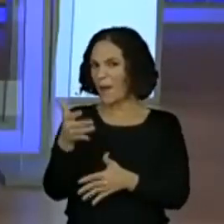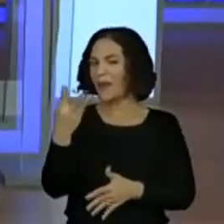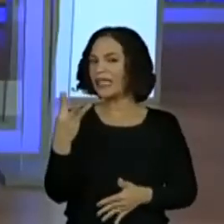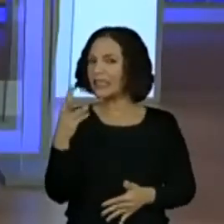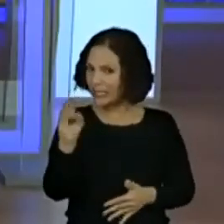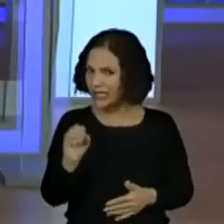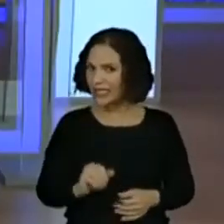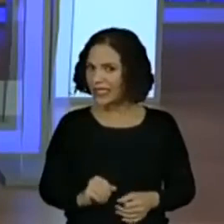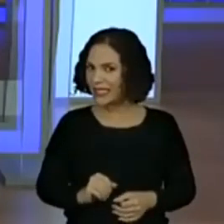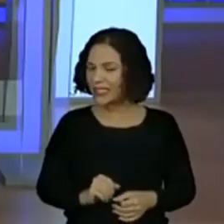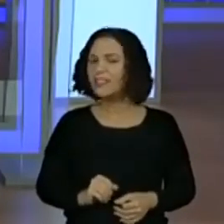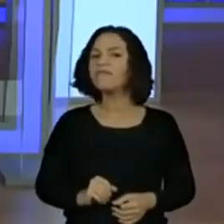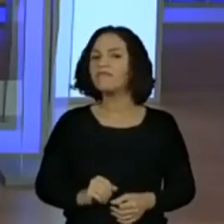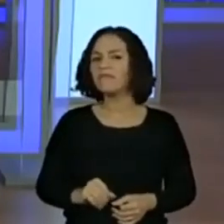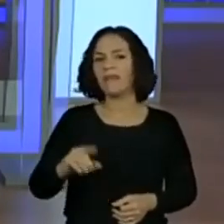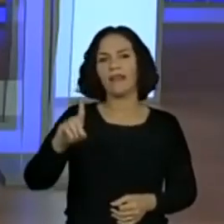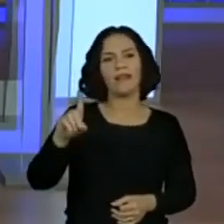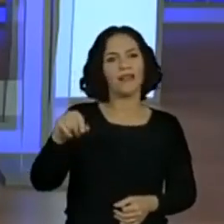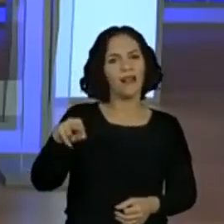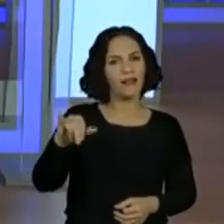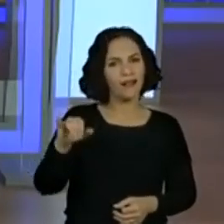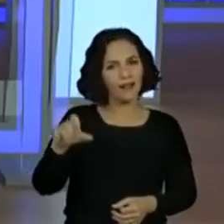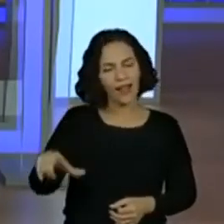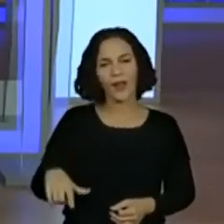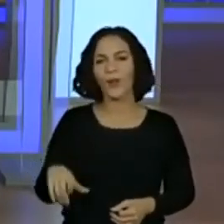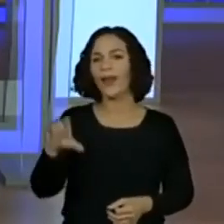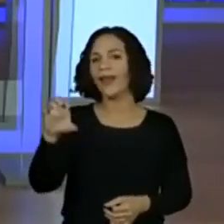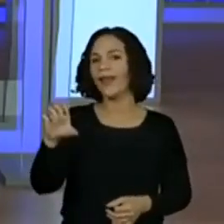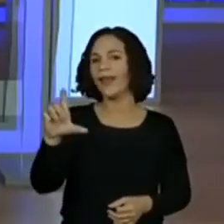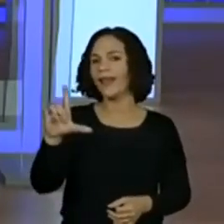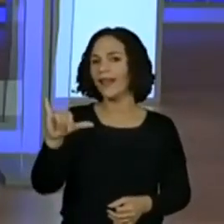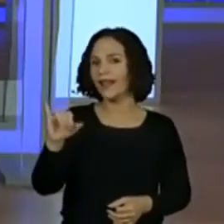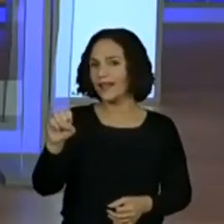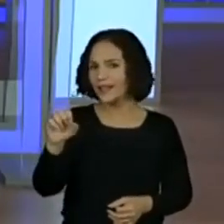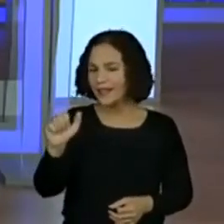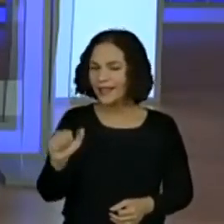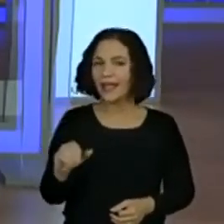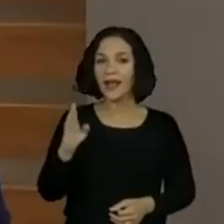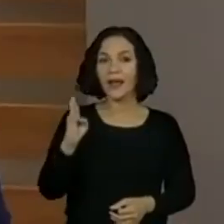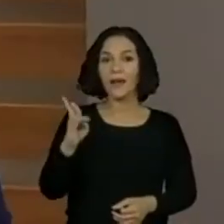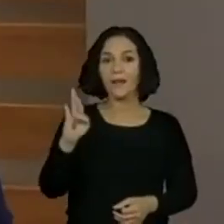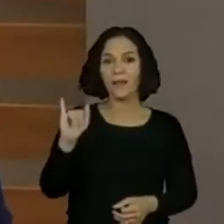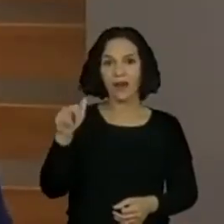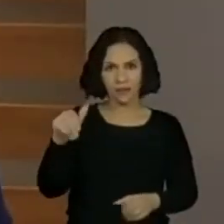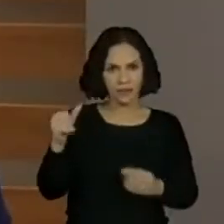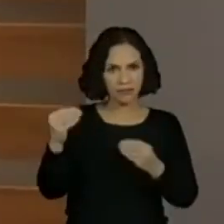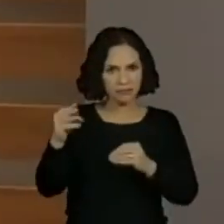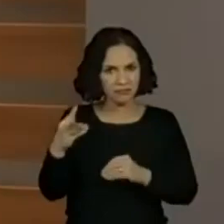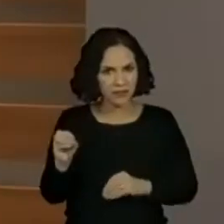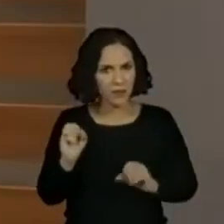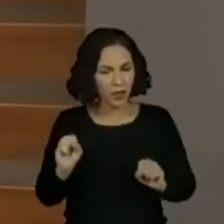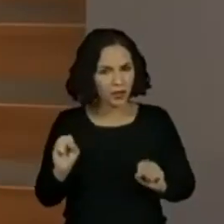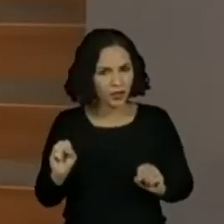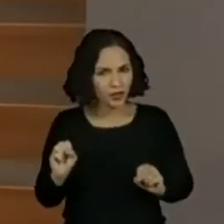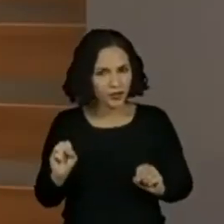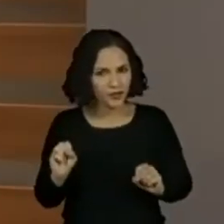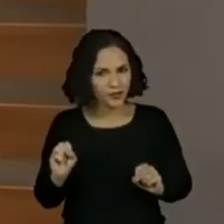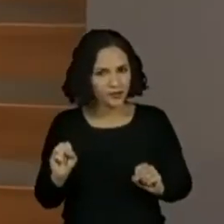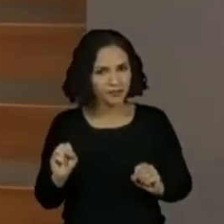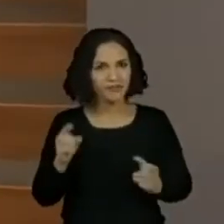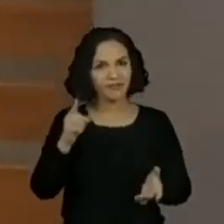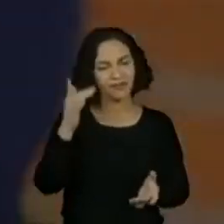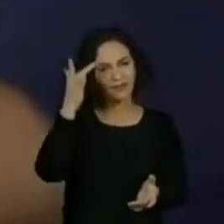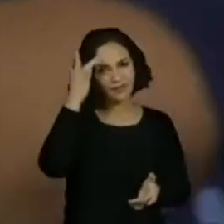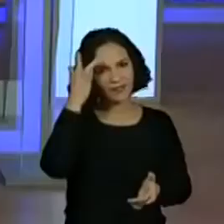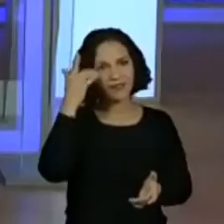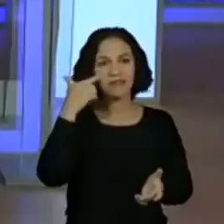a Elisa, o Pedro disseram 30. Posso o Brian também. Posso colocar, turminha, 30? Vocês acreditam